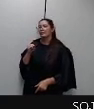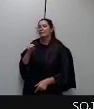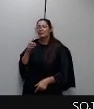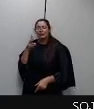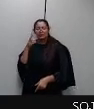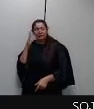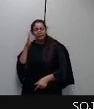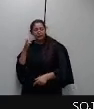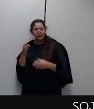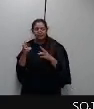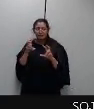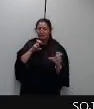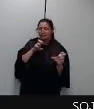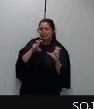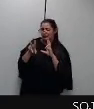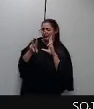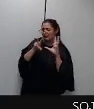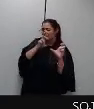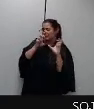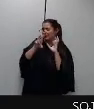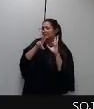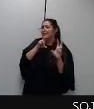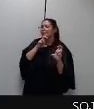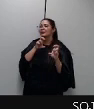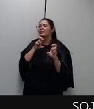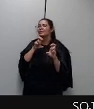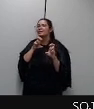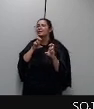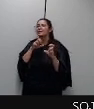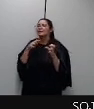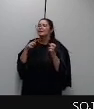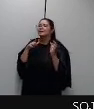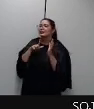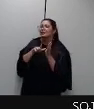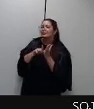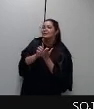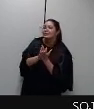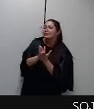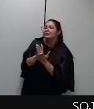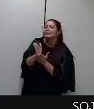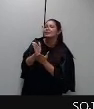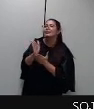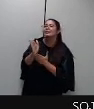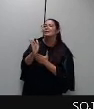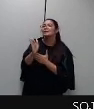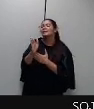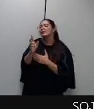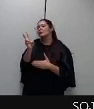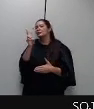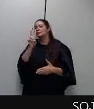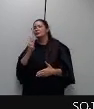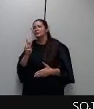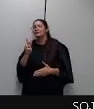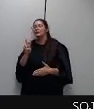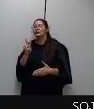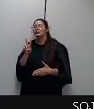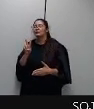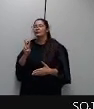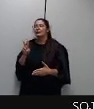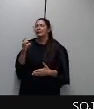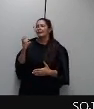presidentes dos Viajantes na linha de e revisitar a essa